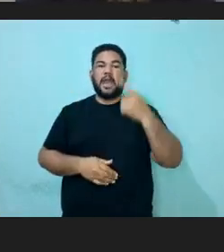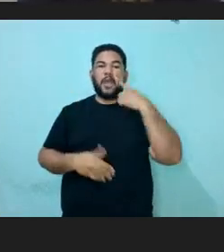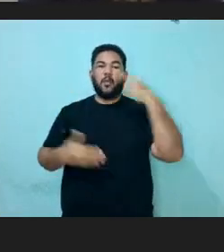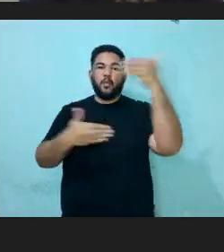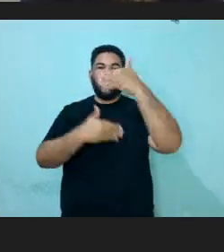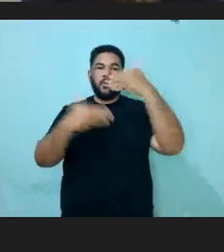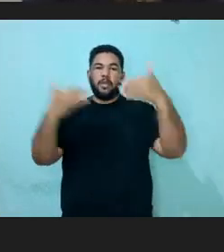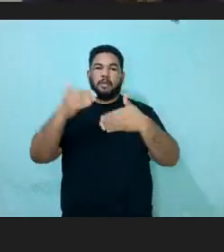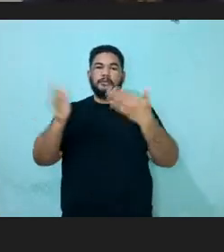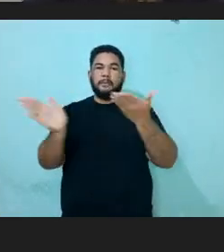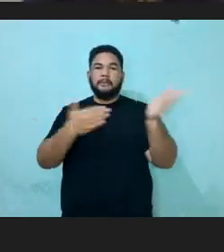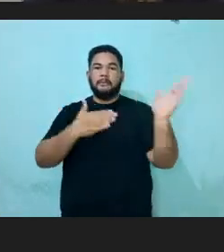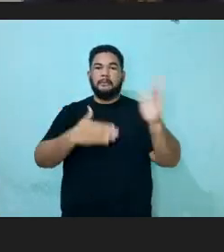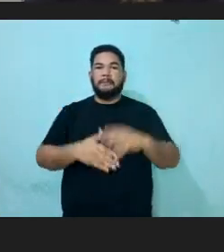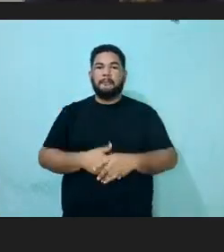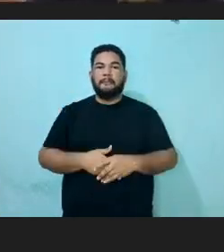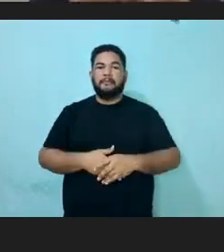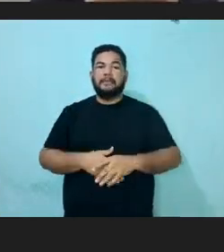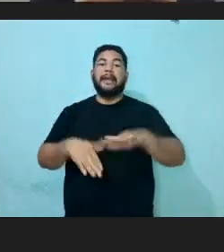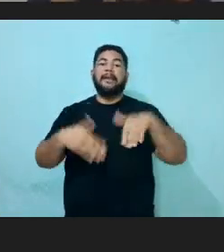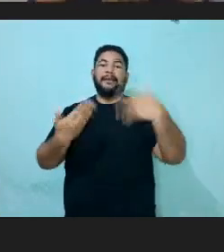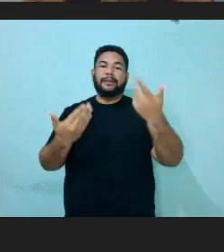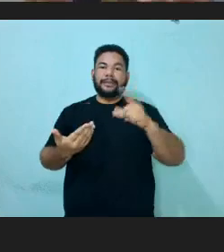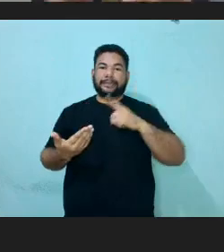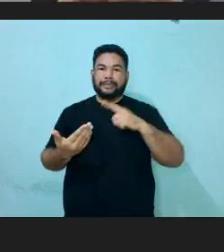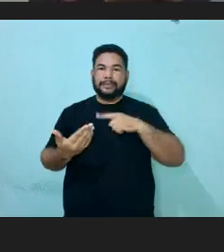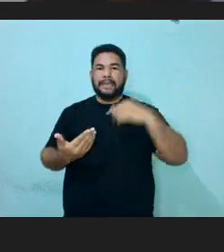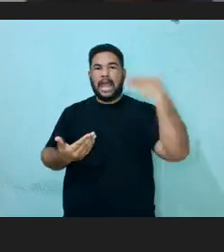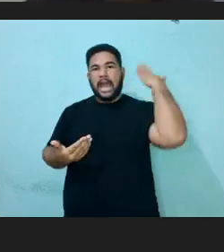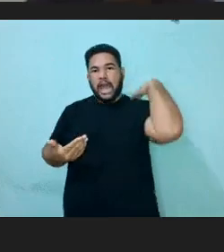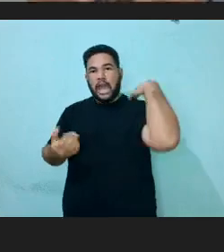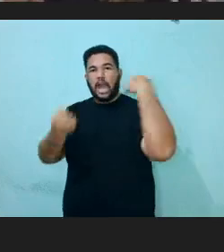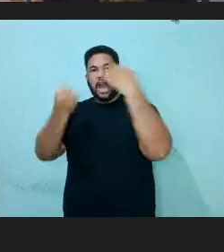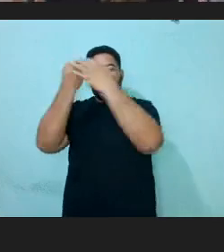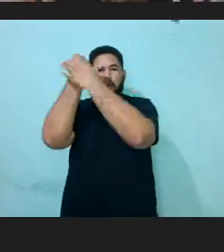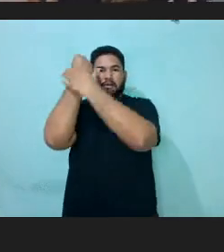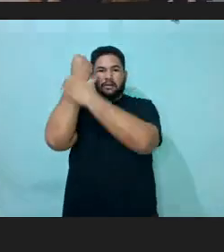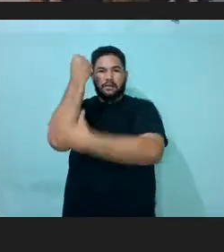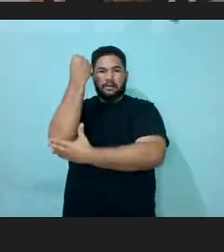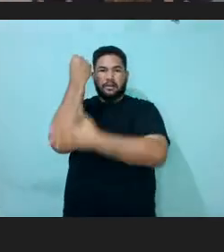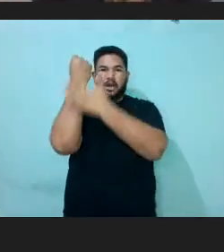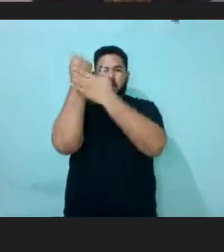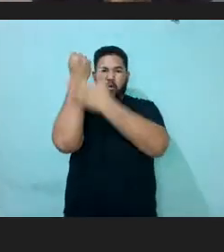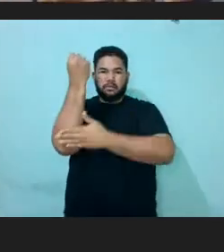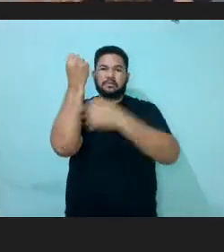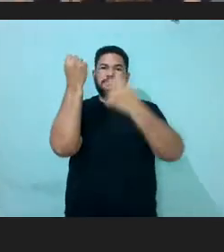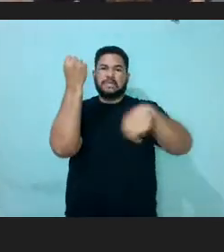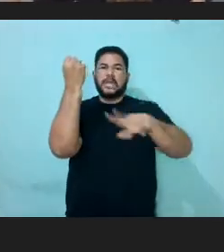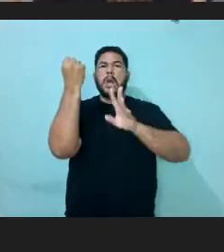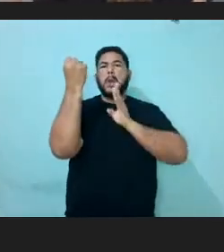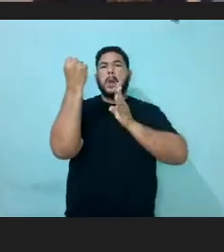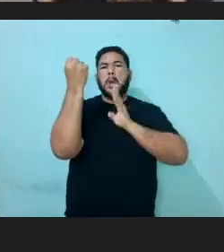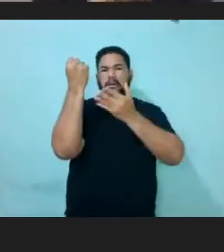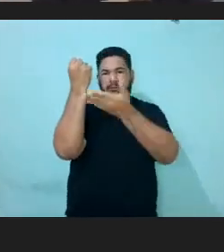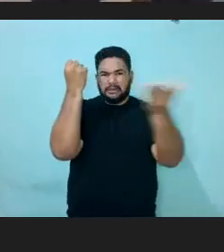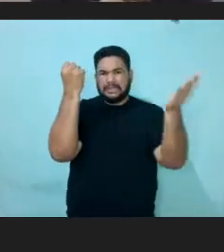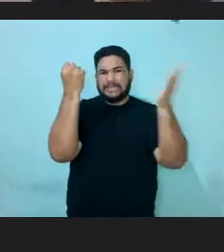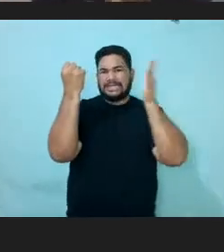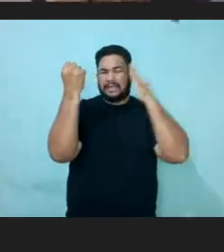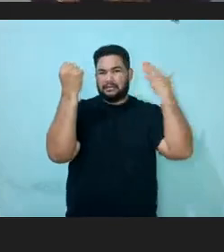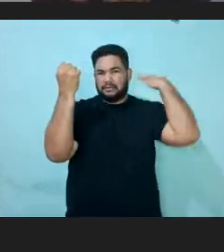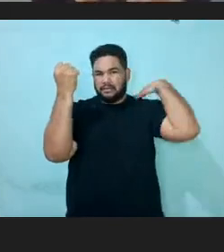slide. Coluna, um termo, um conceito assim que a gente precisa conhecer. Acho que também todo mundo sabe da coluna,